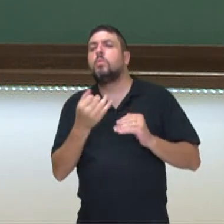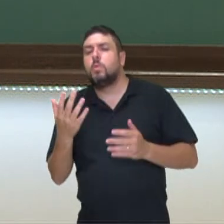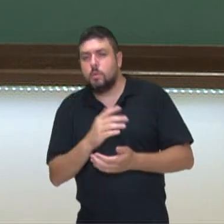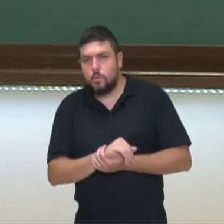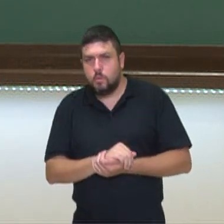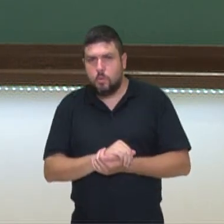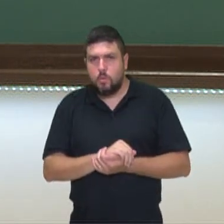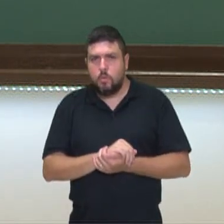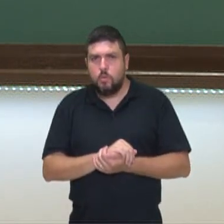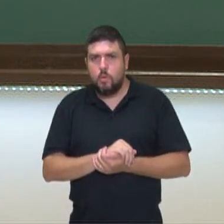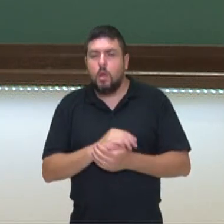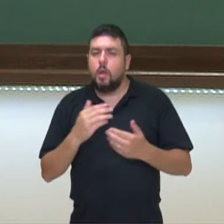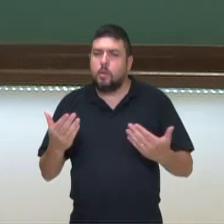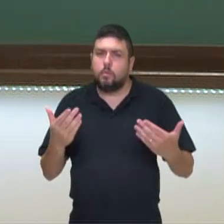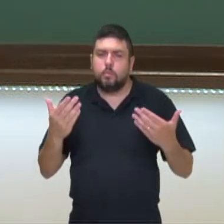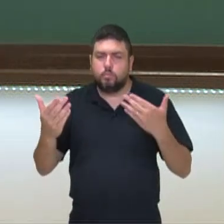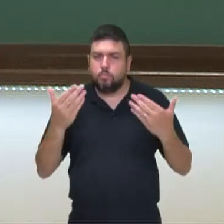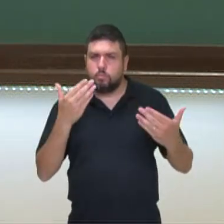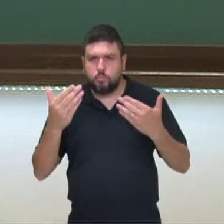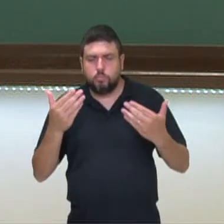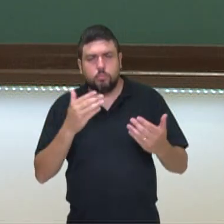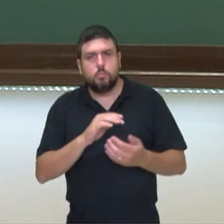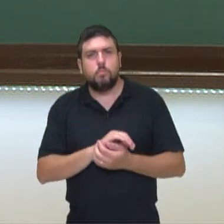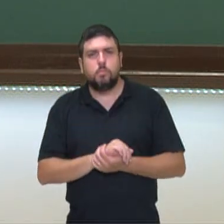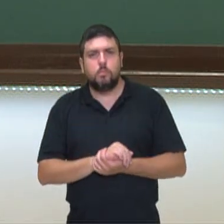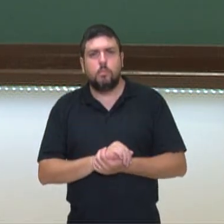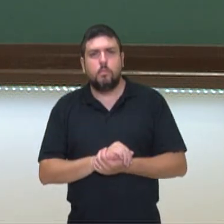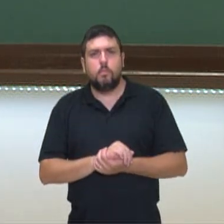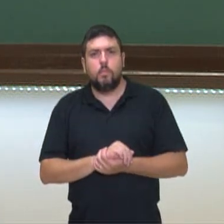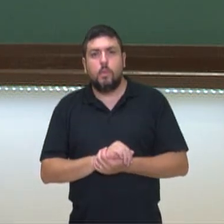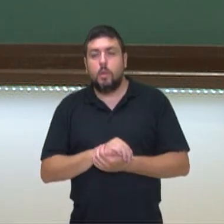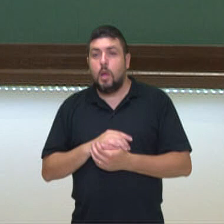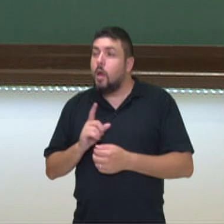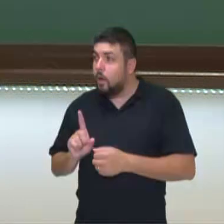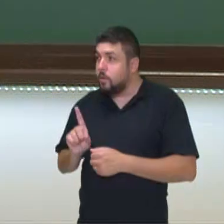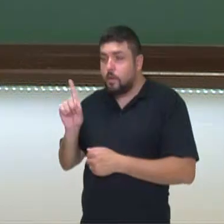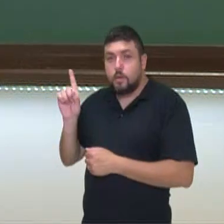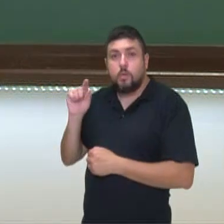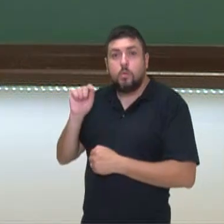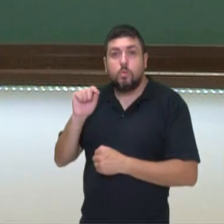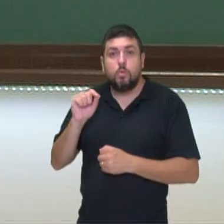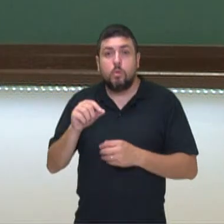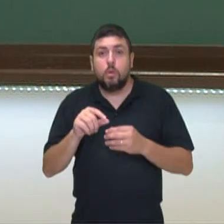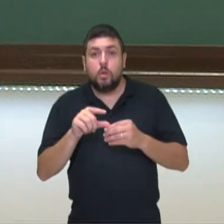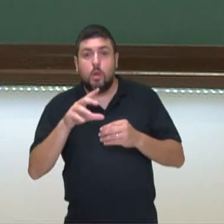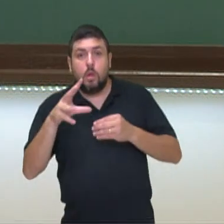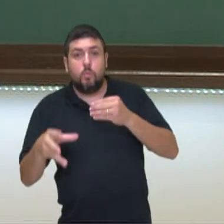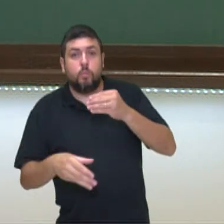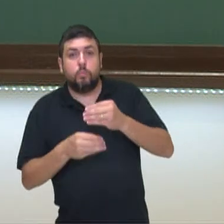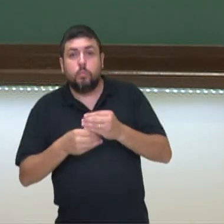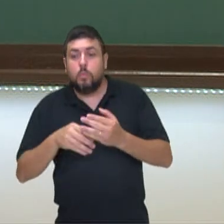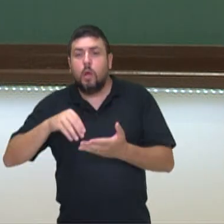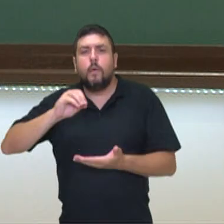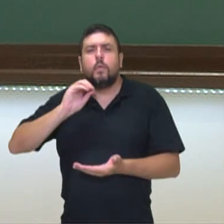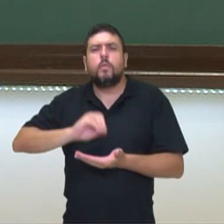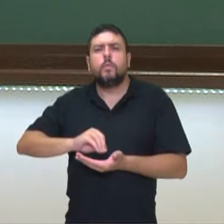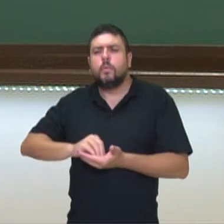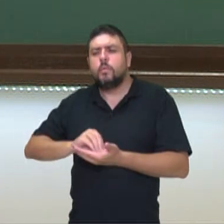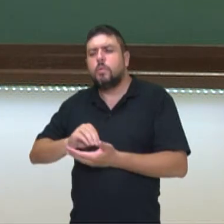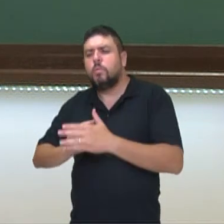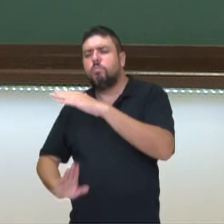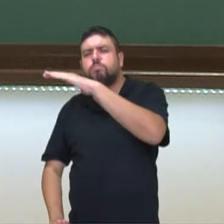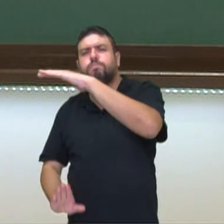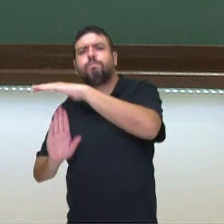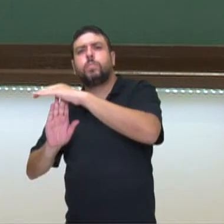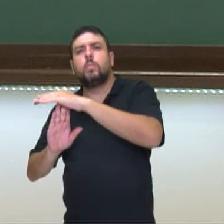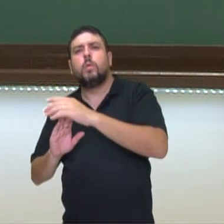mãe, né? A gente está comparando valores. E aqui a ideia de completar, eu tenho uma quantidade que eu preciso atingir como meu objetivo.